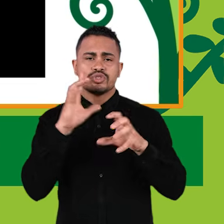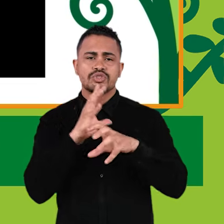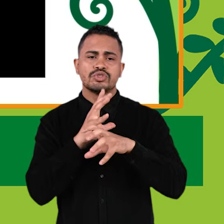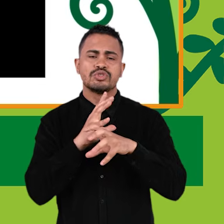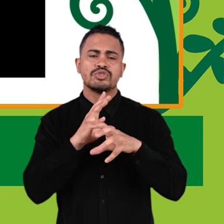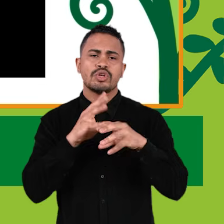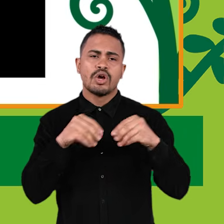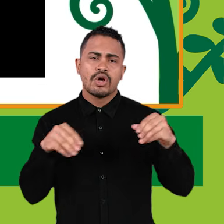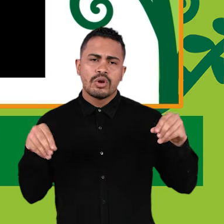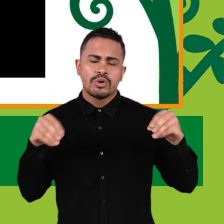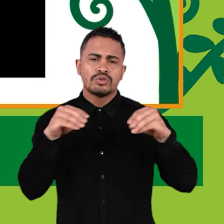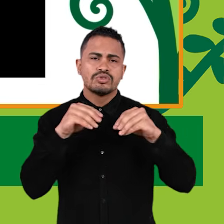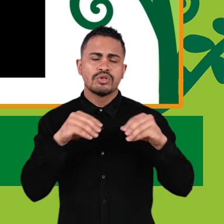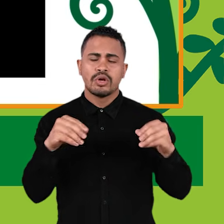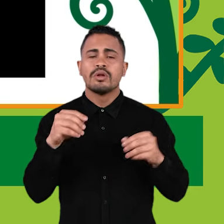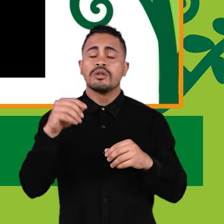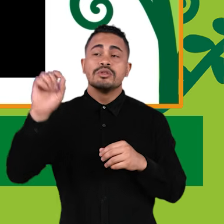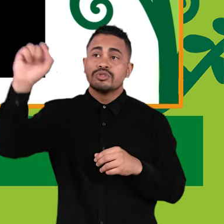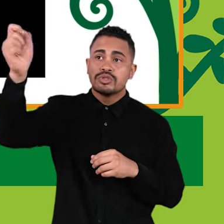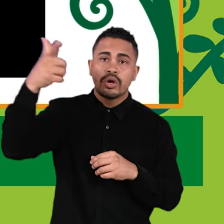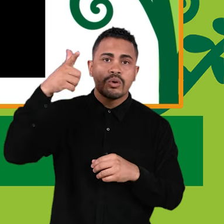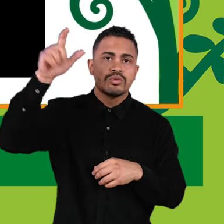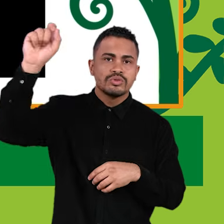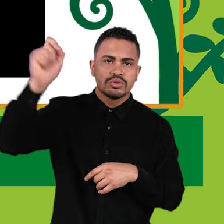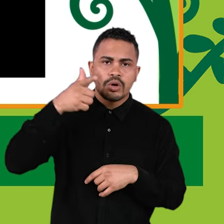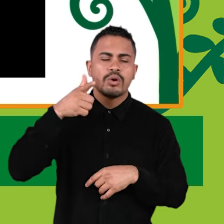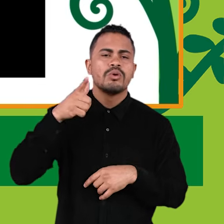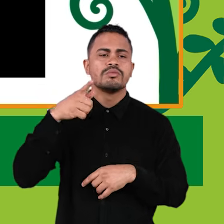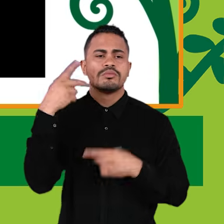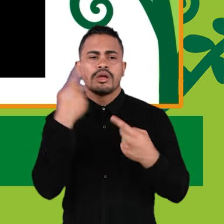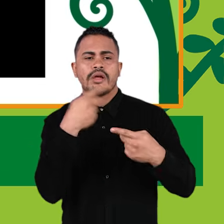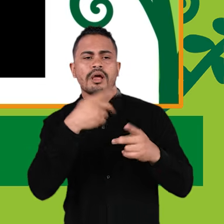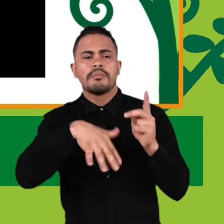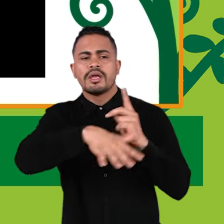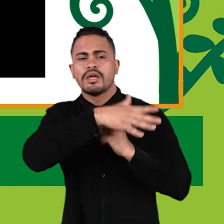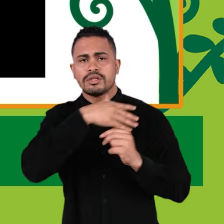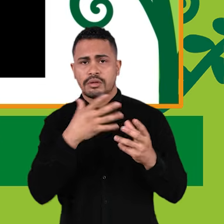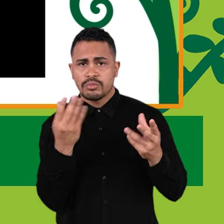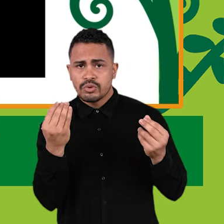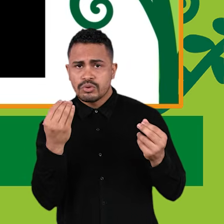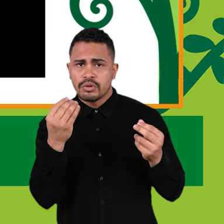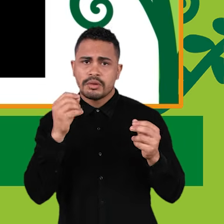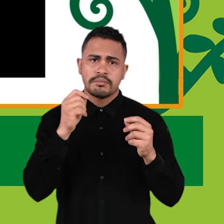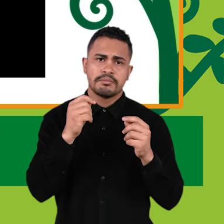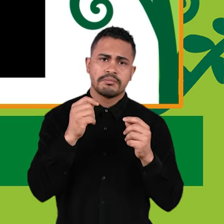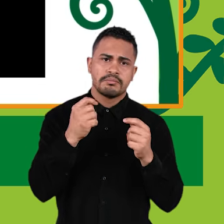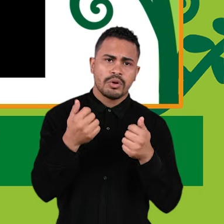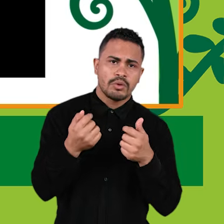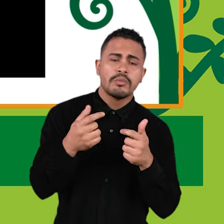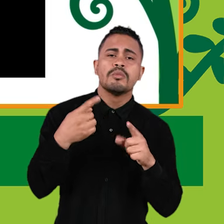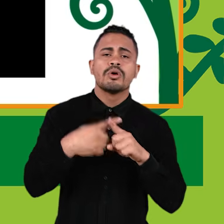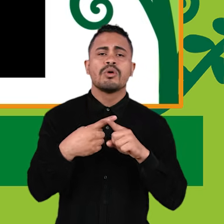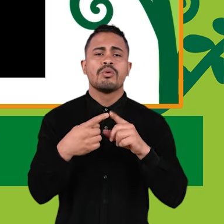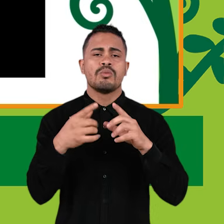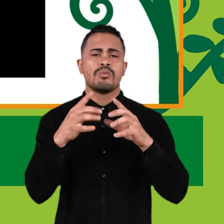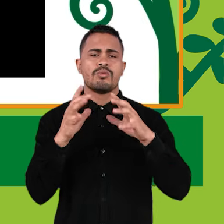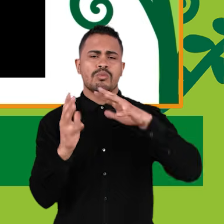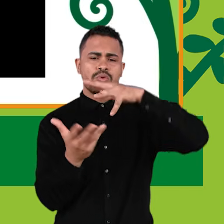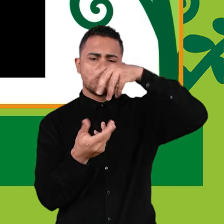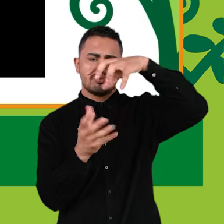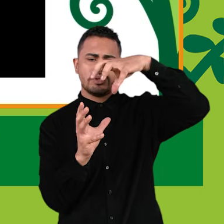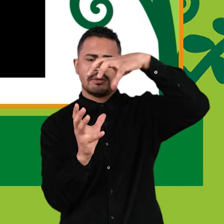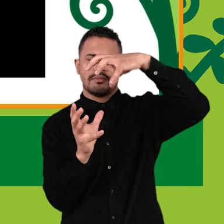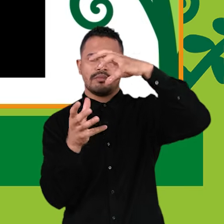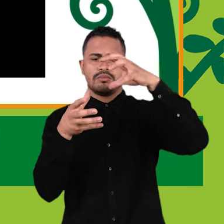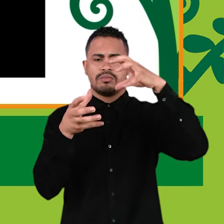insolação, ou seja, a quantidade de energia solar que um determinado ambiente vai receber. O nosso planeta ele tem uma inclinação, mas a gente